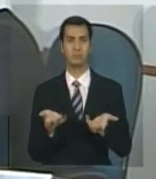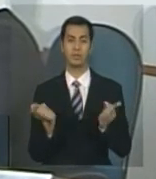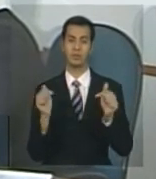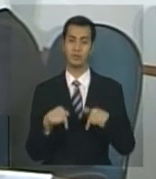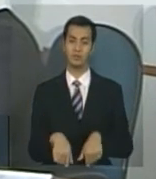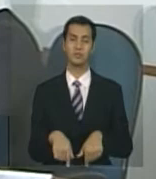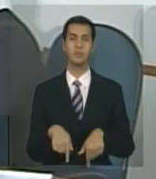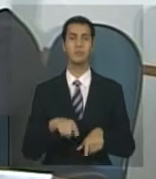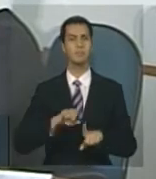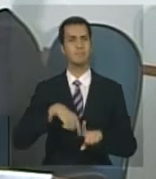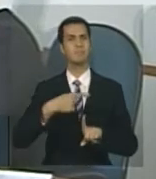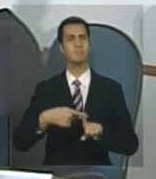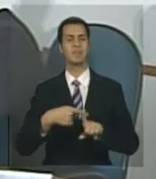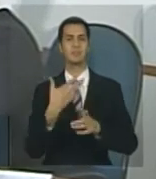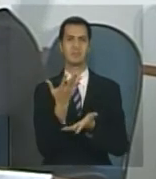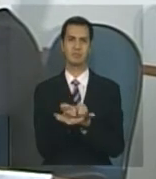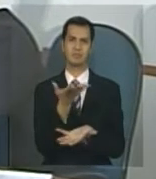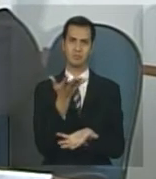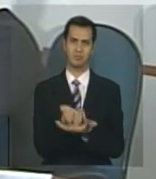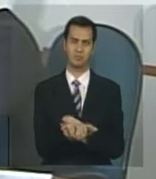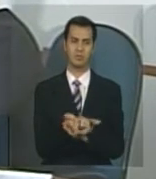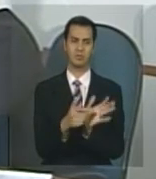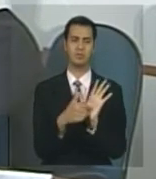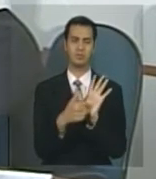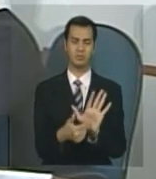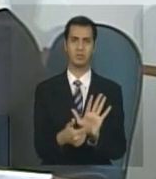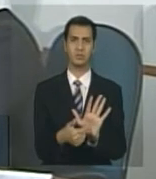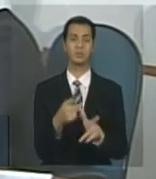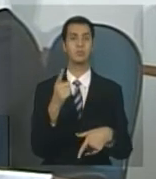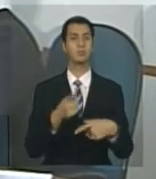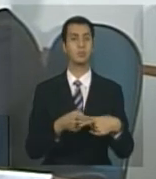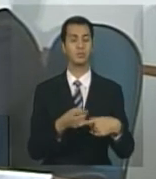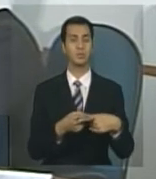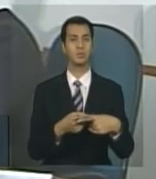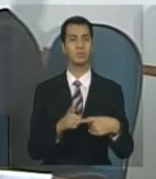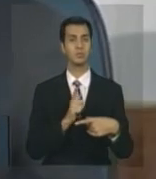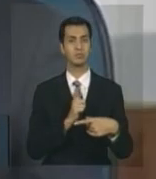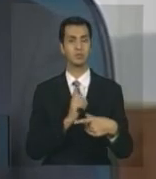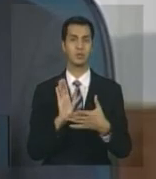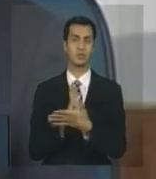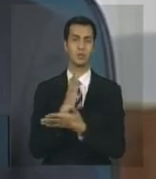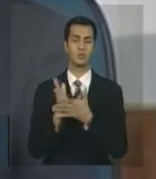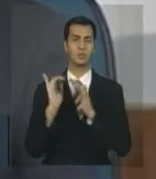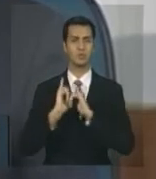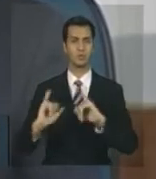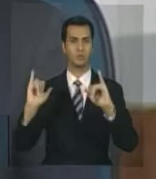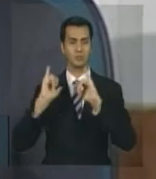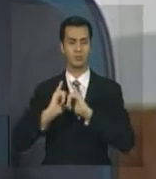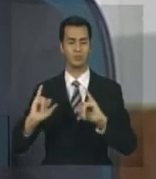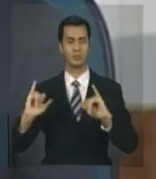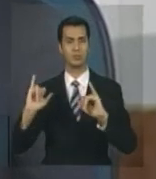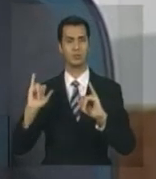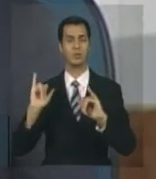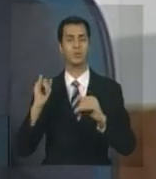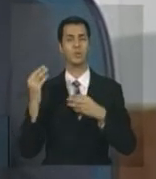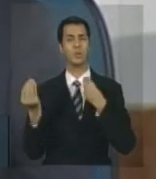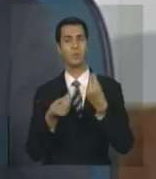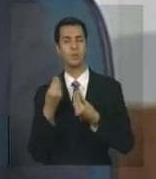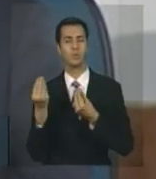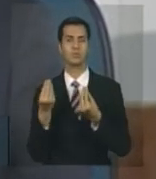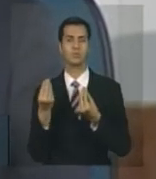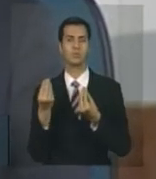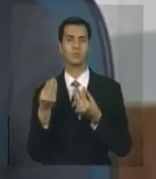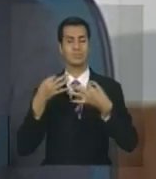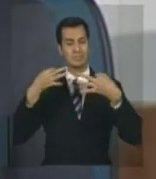mais dados para poder retificar, corrigir, informar de que forma o Ministério